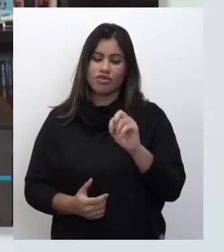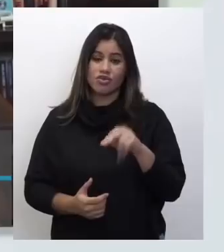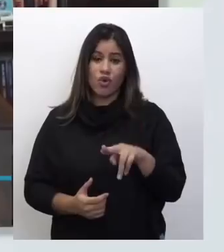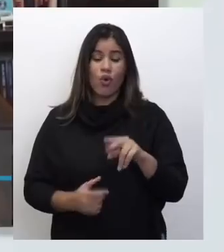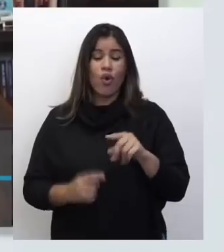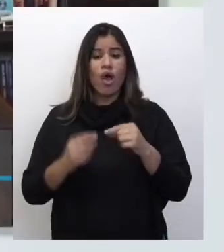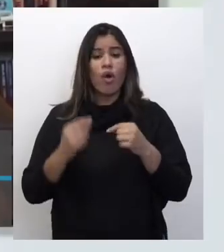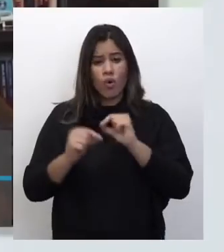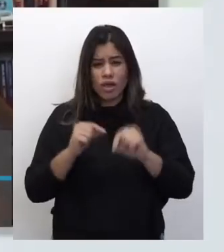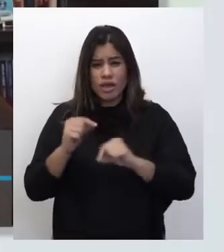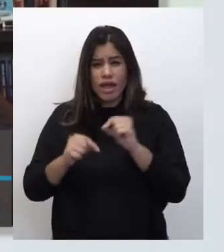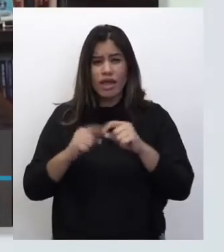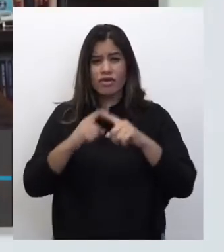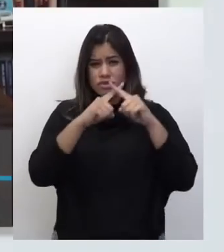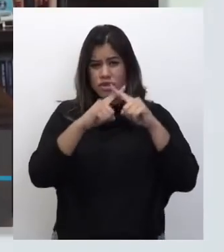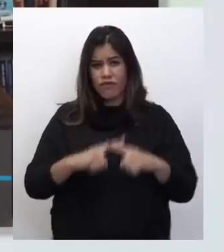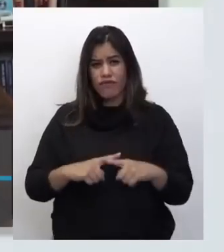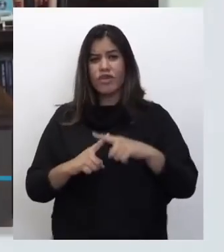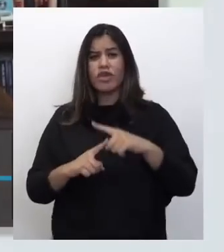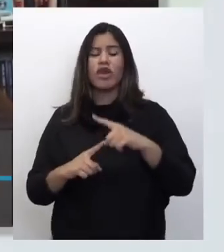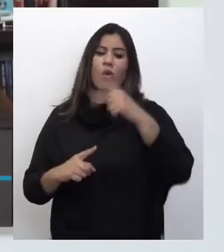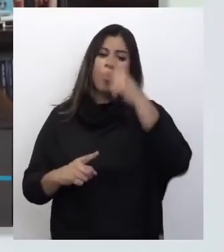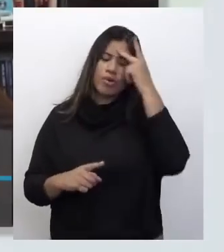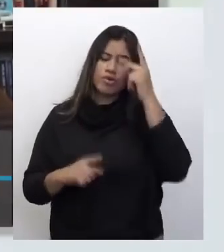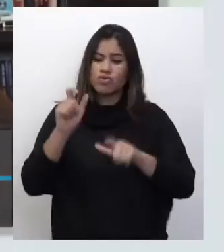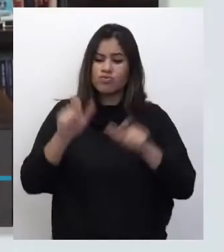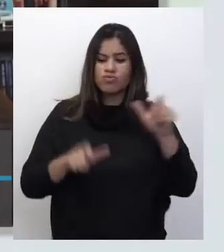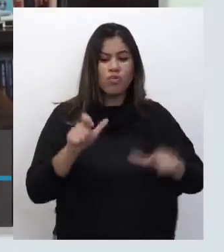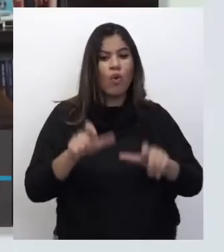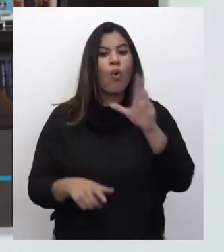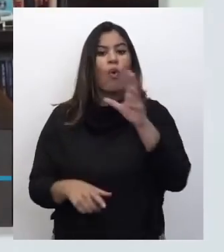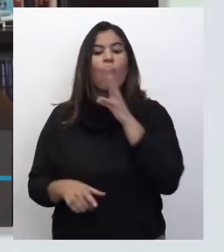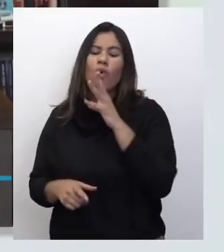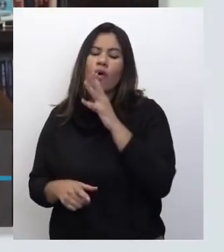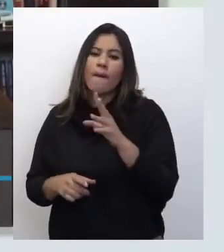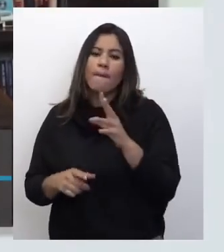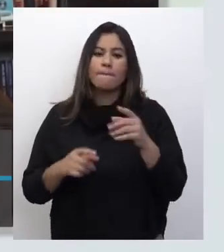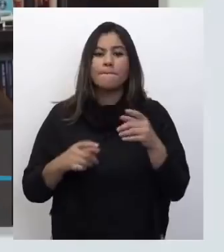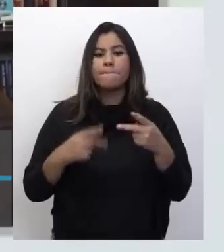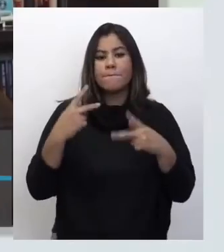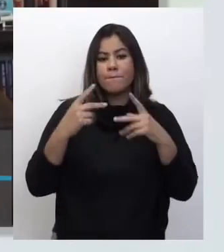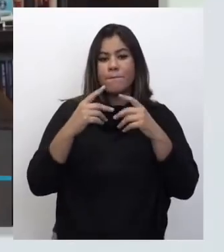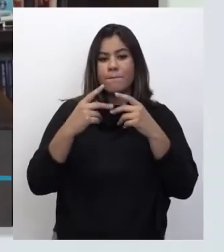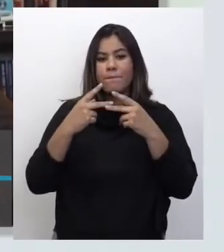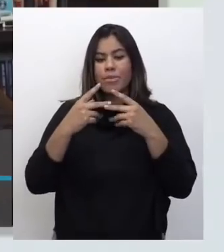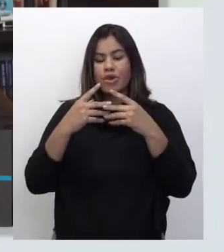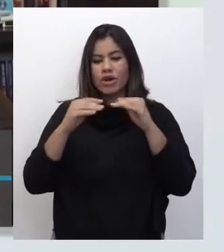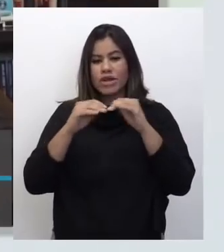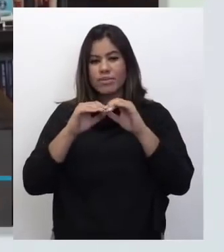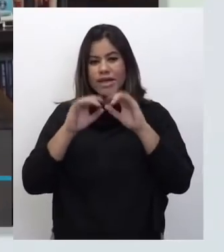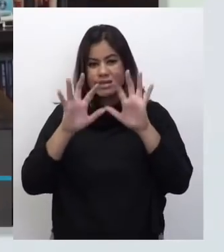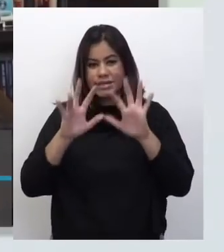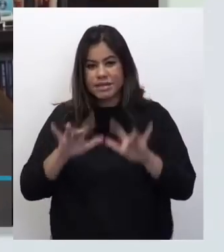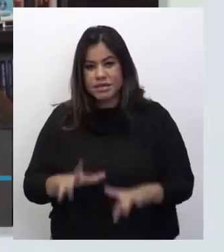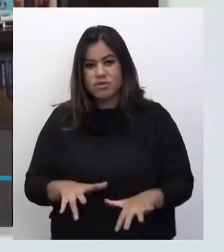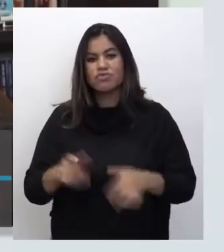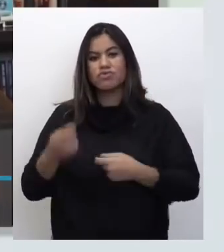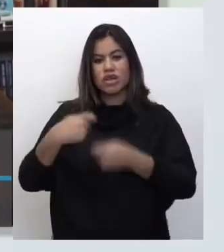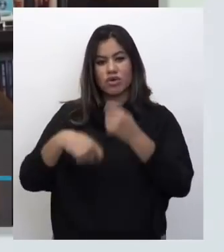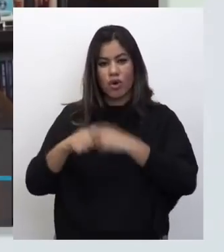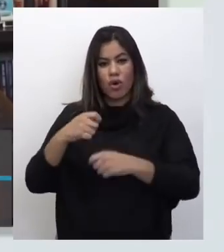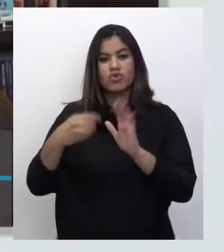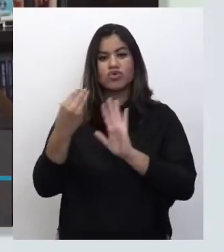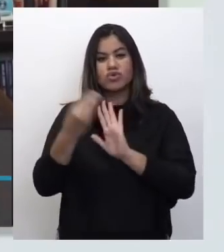conhecimentos em diversas áreas, como programação, negócios, design e ainda outras, para a criação de